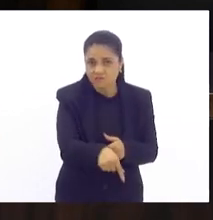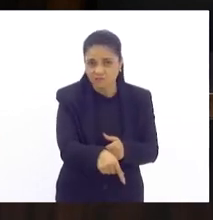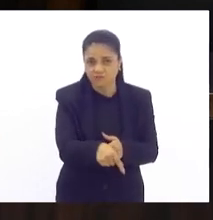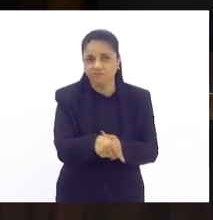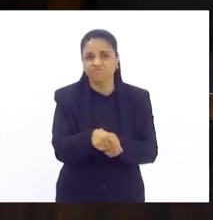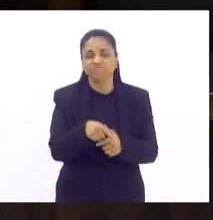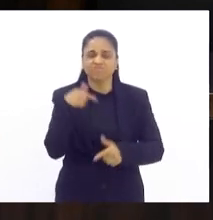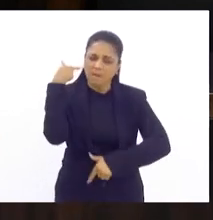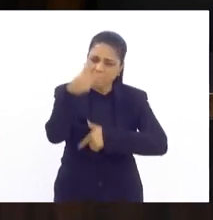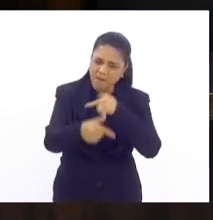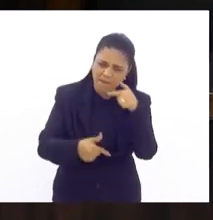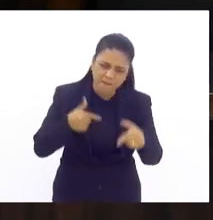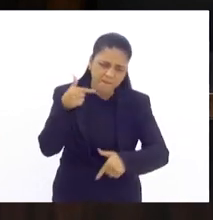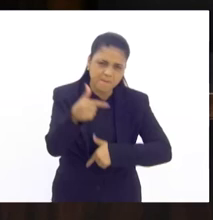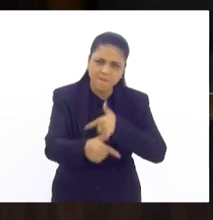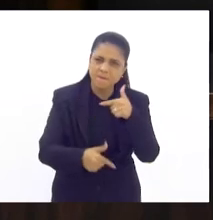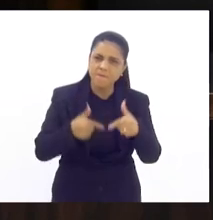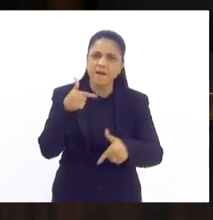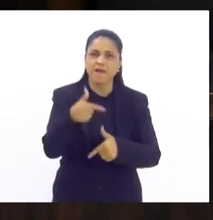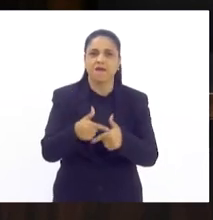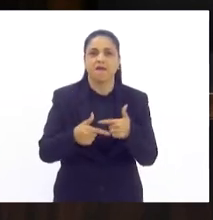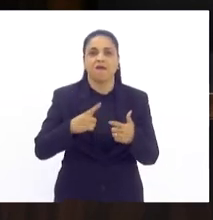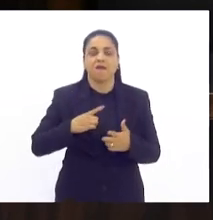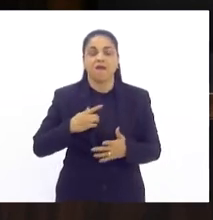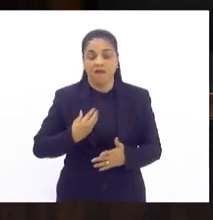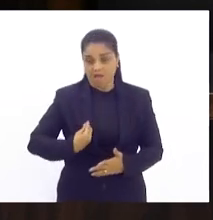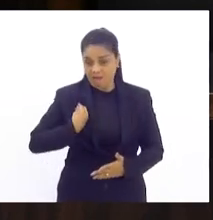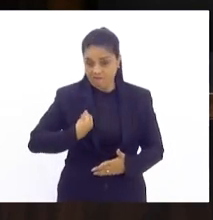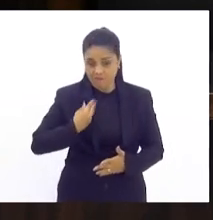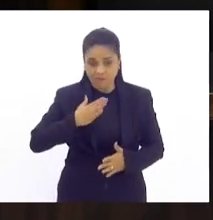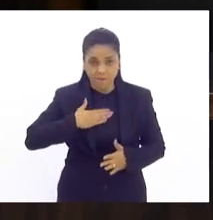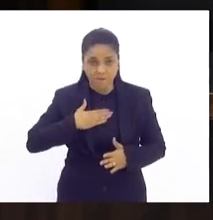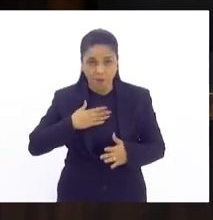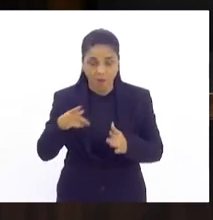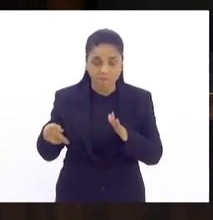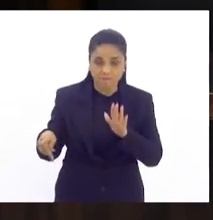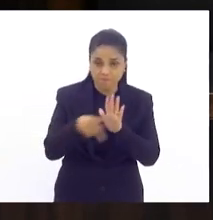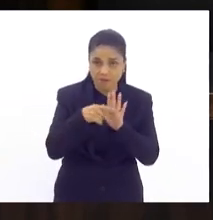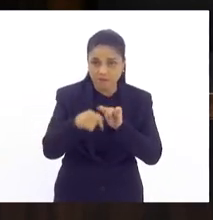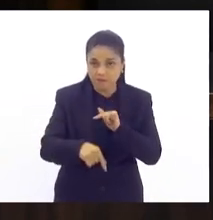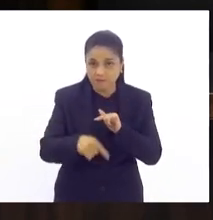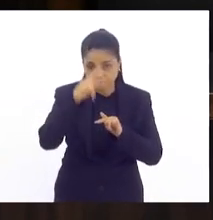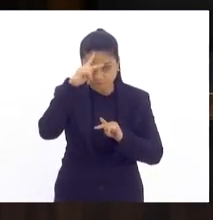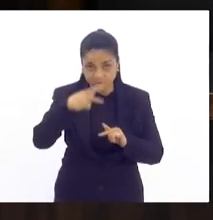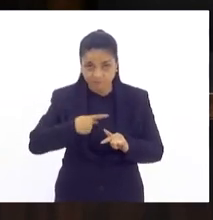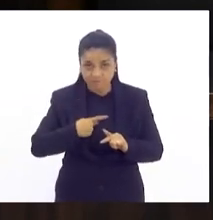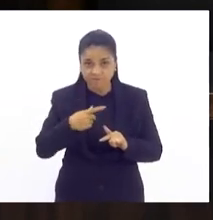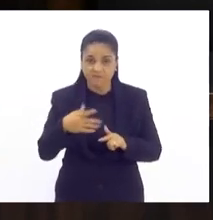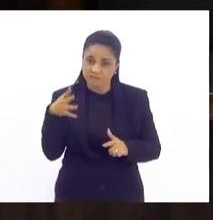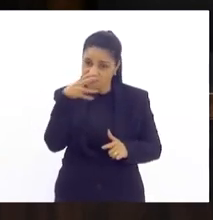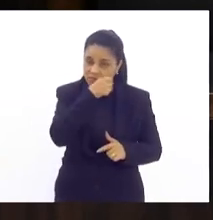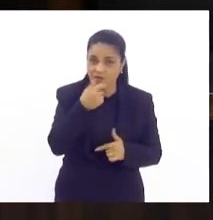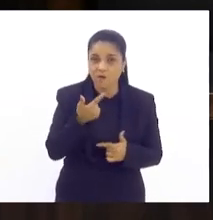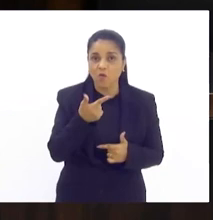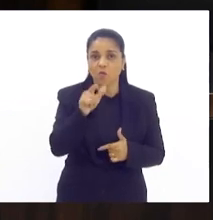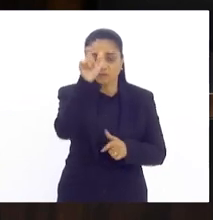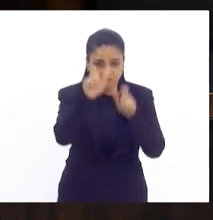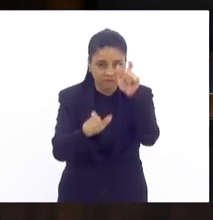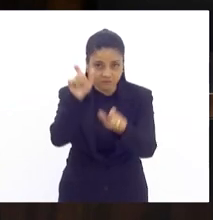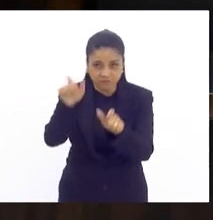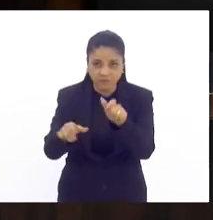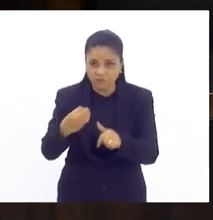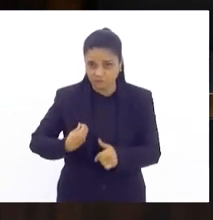incansáveis, arriscaram suas vidas para salvar outras vidas. Essa atitude não